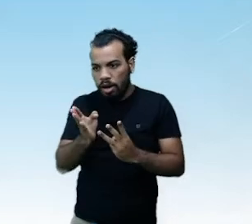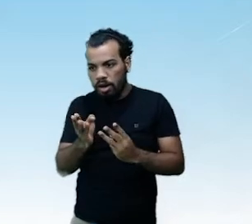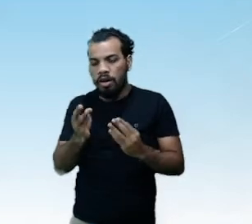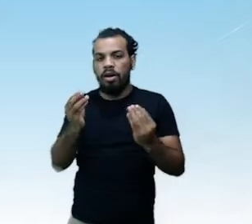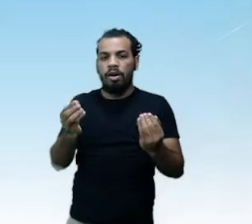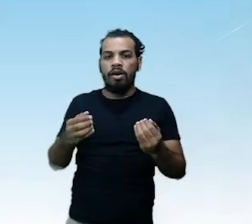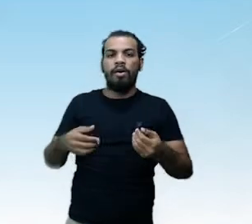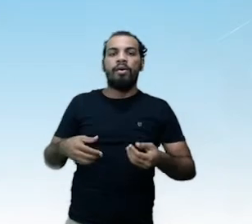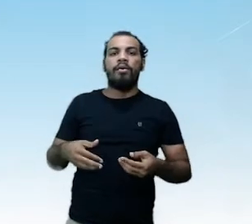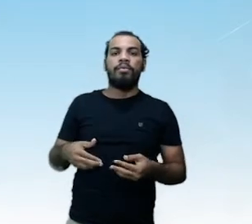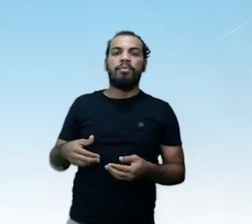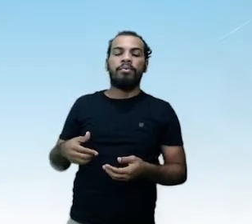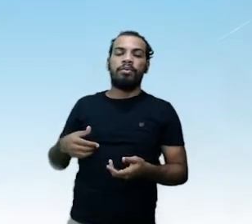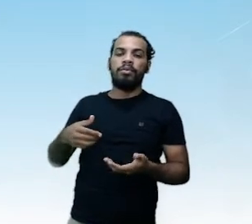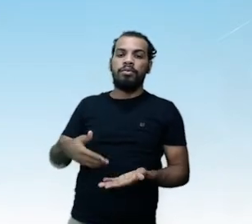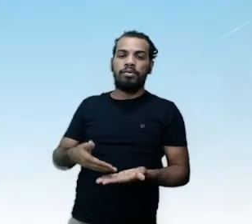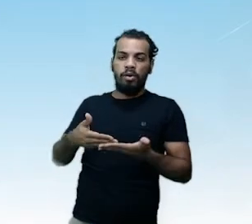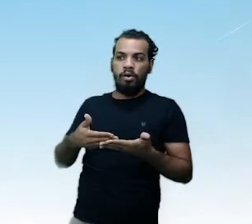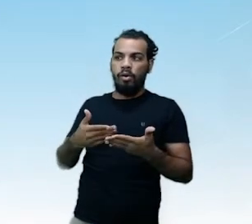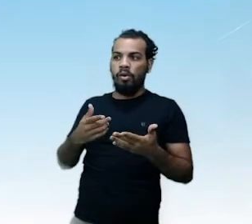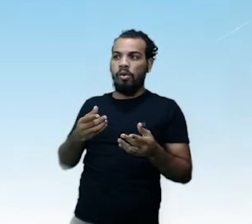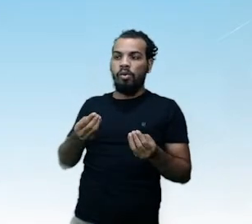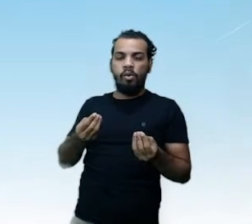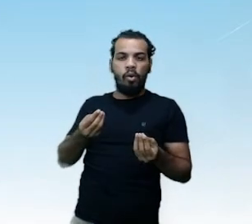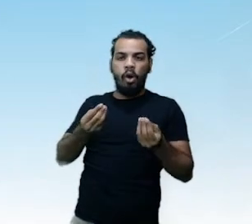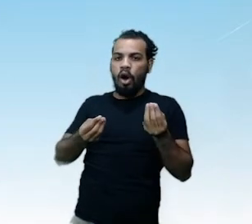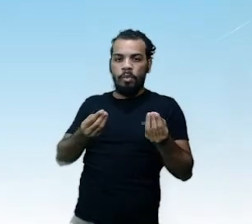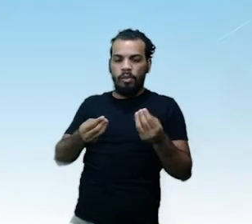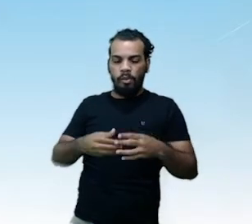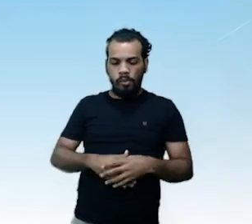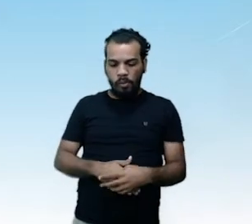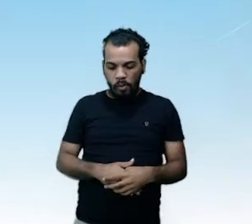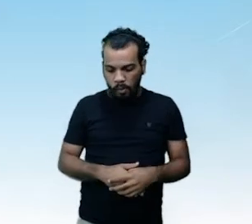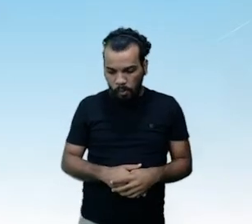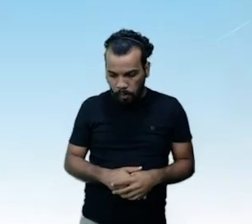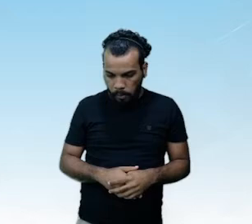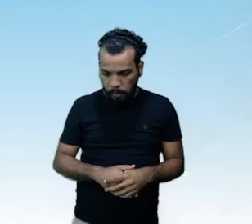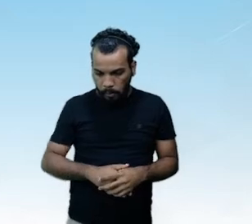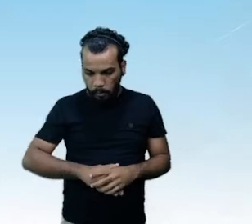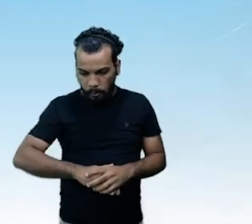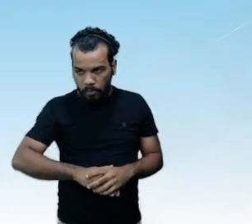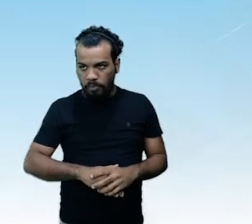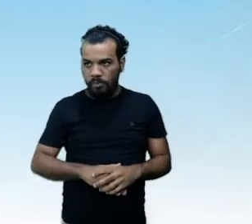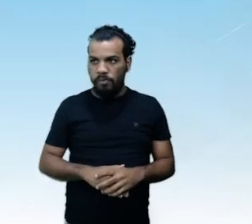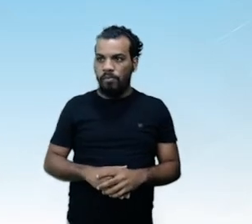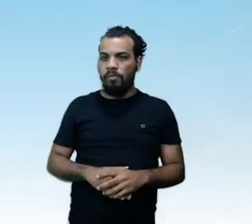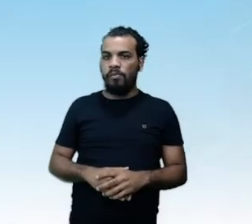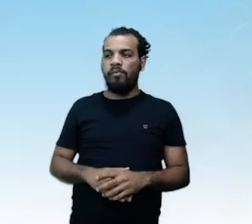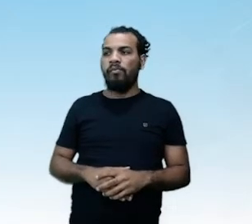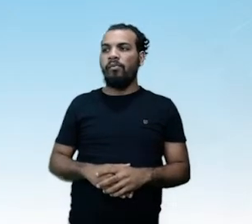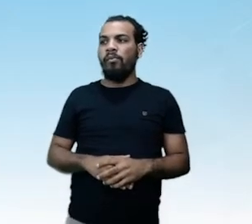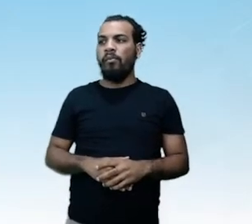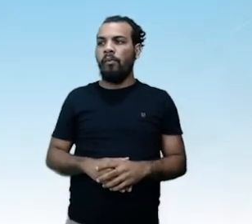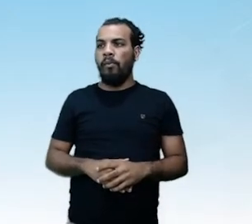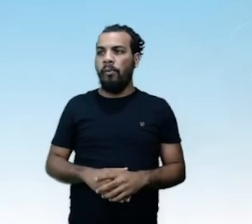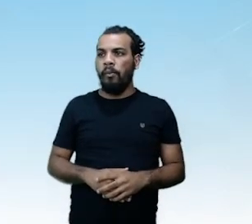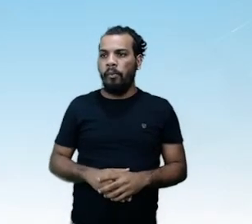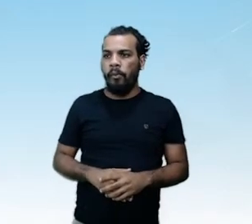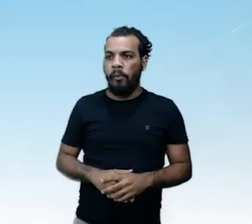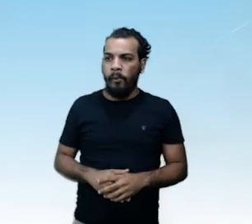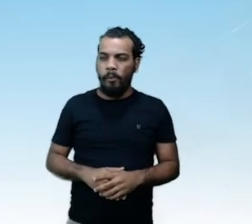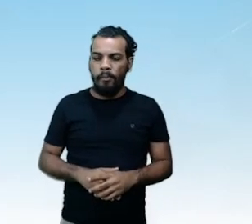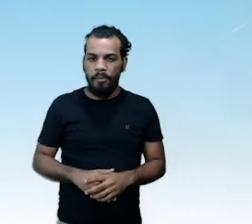levantar ali determinados corpos. Olha só que legal. Você vai utilizar uma corda que vai estar lá sobre a